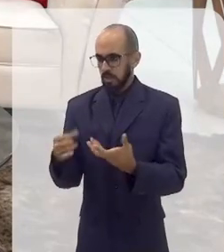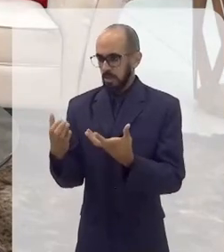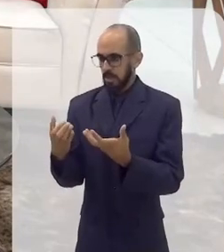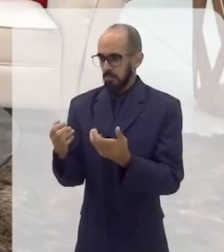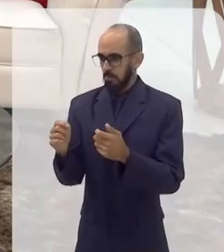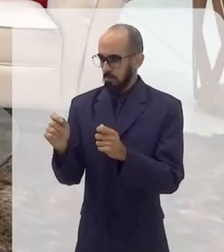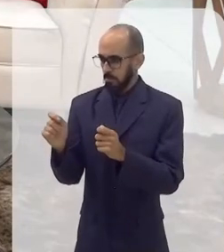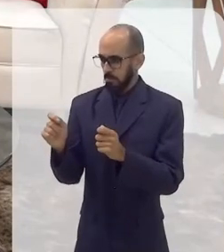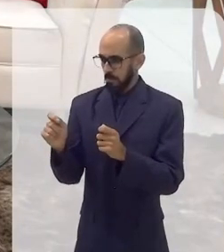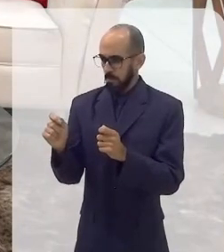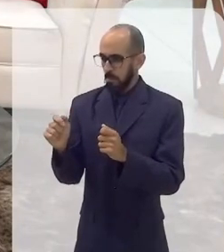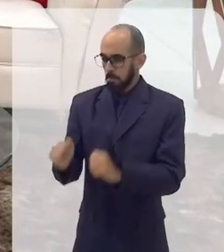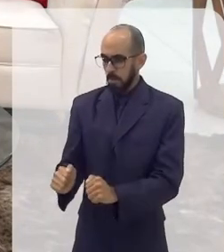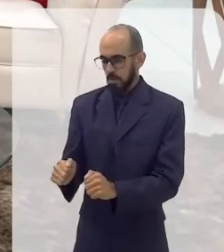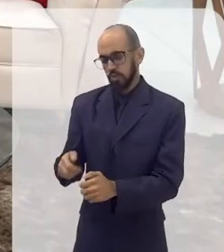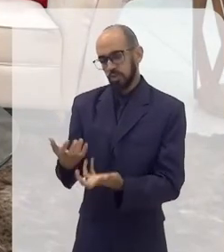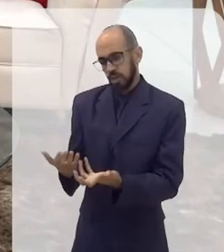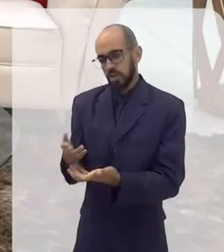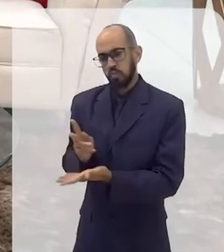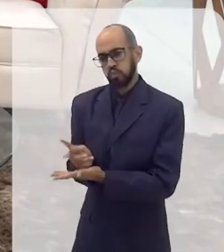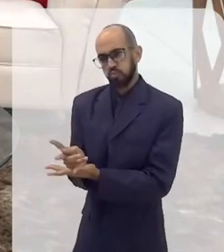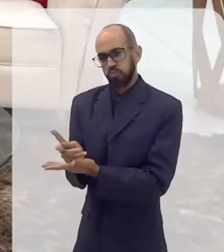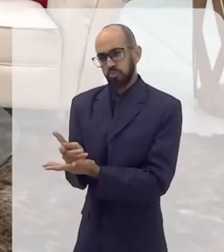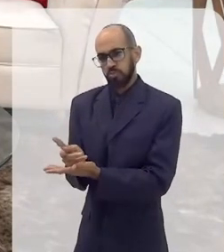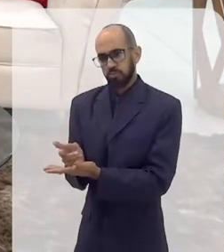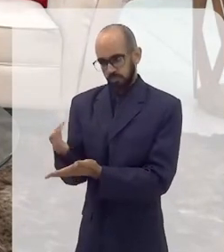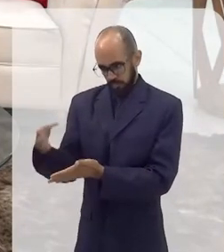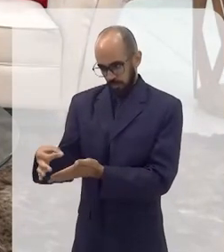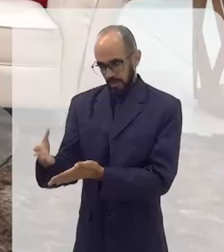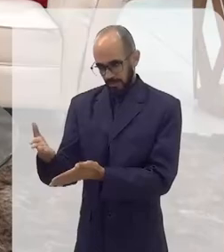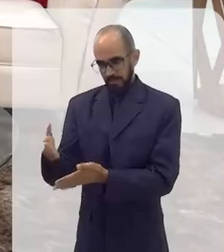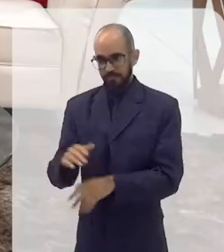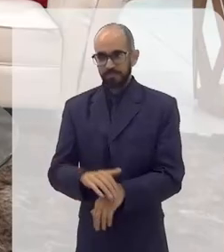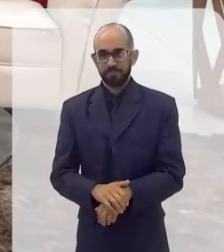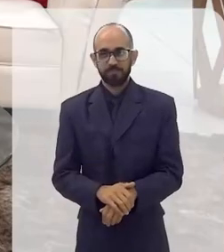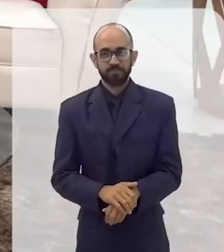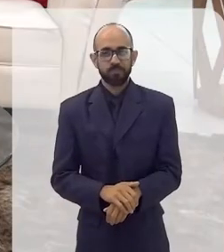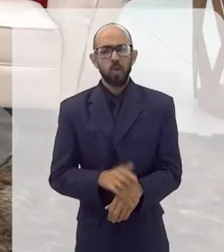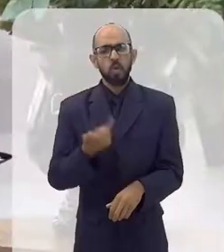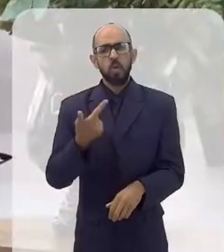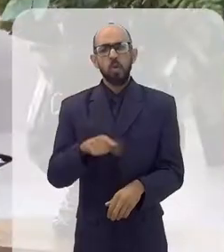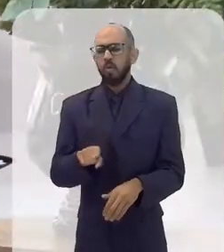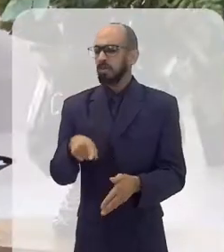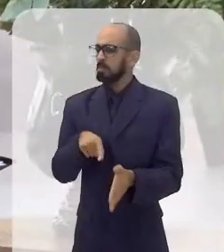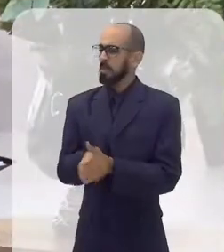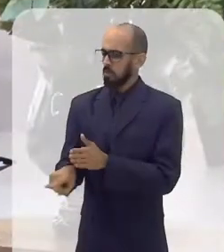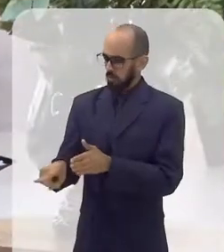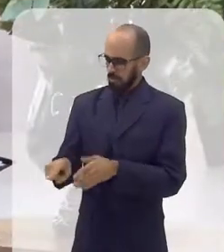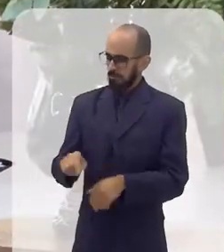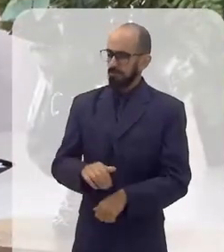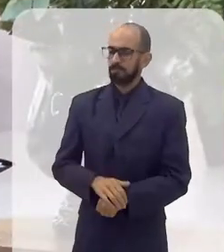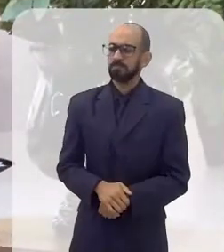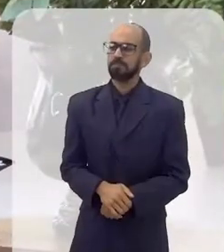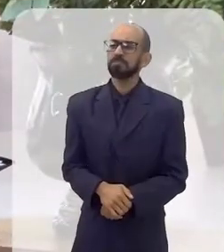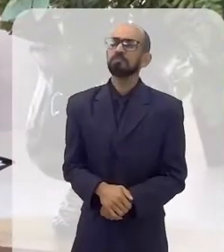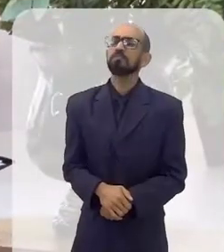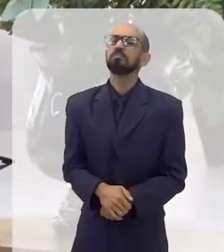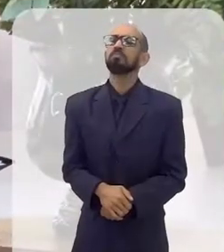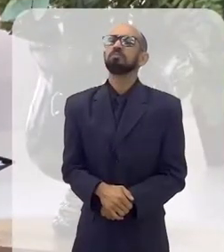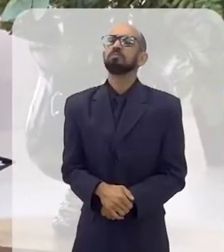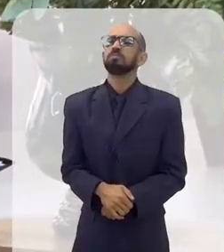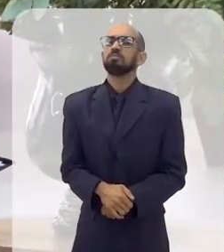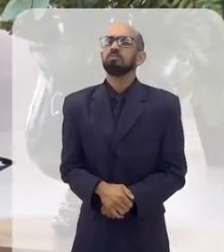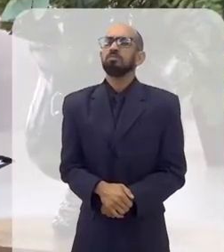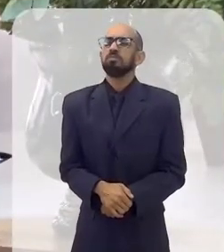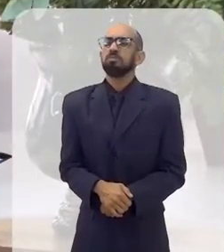possa querer continuar e criar. Sem dúvida. Não é isso? Uma outra pergunta.